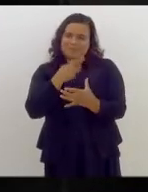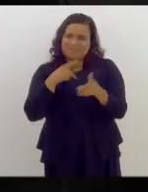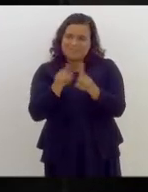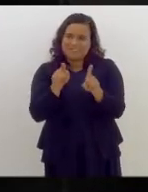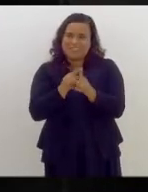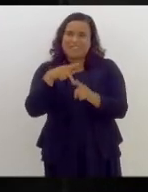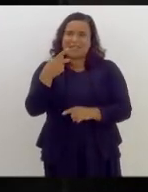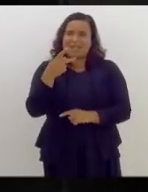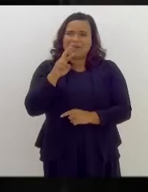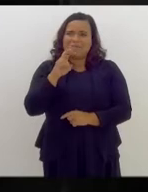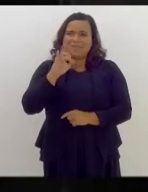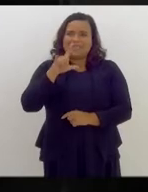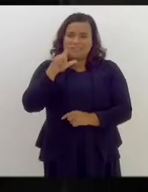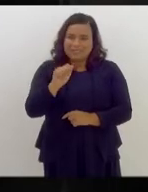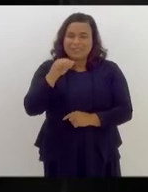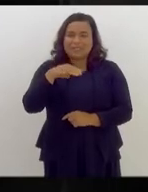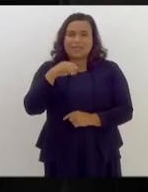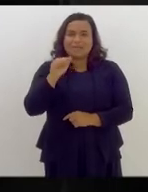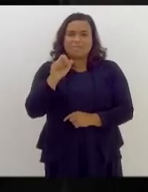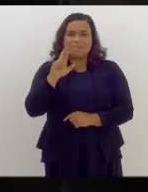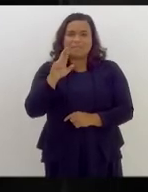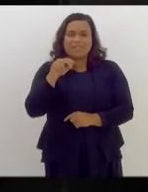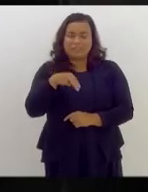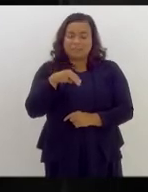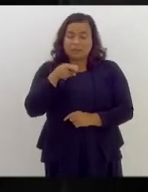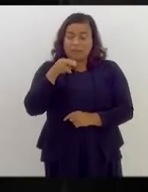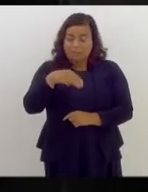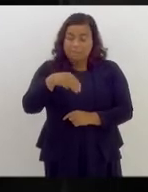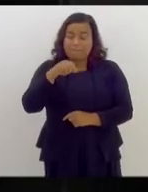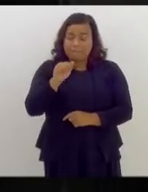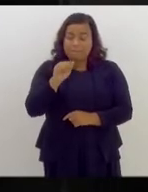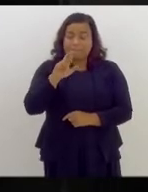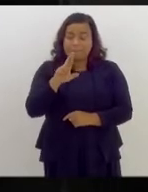Priscila Martinez. E gostaria, senhor